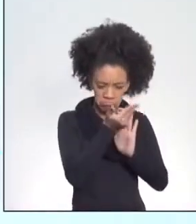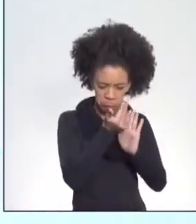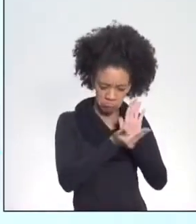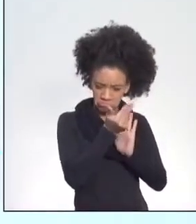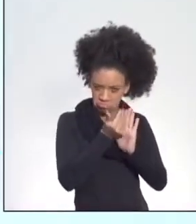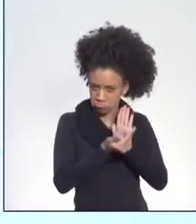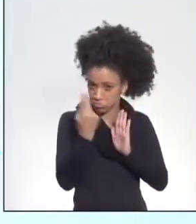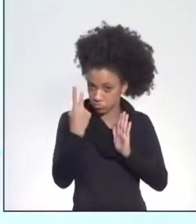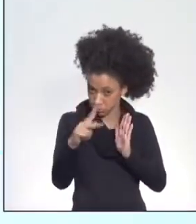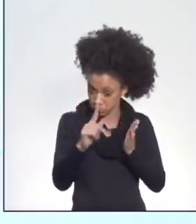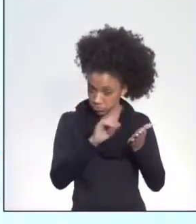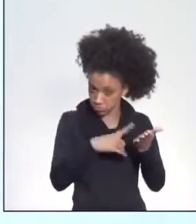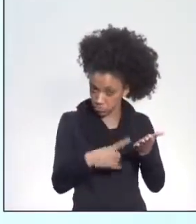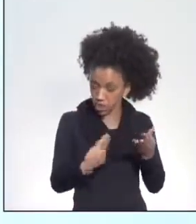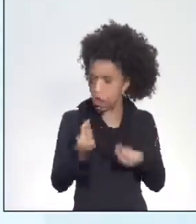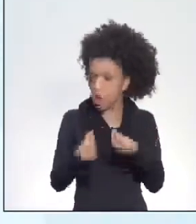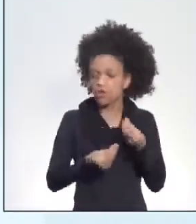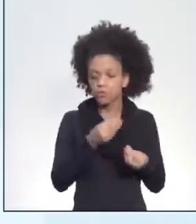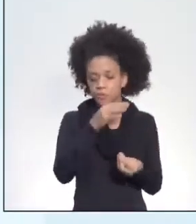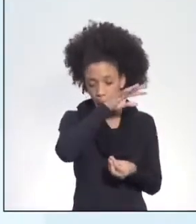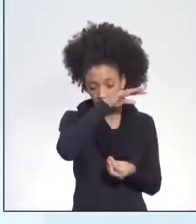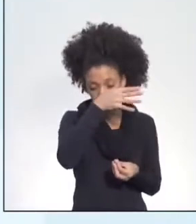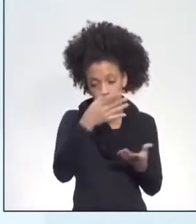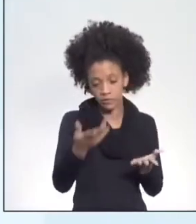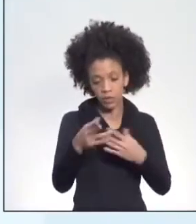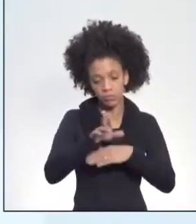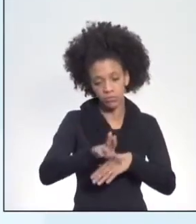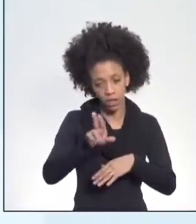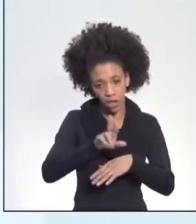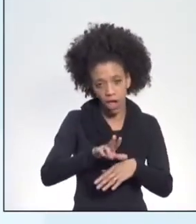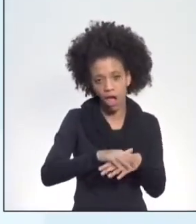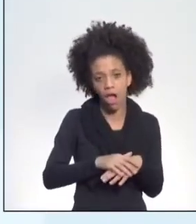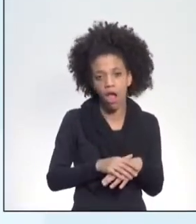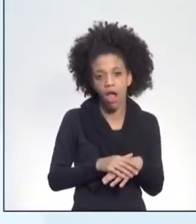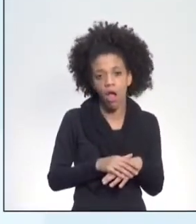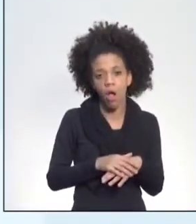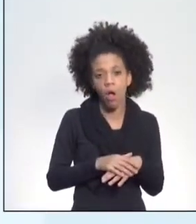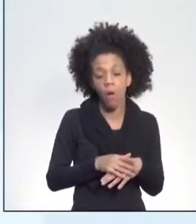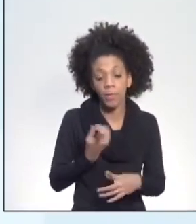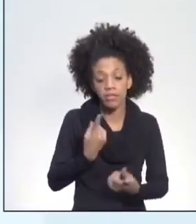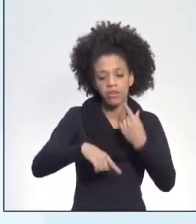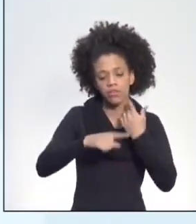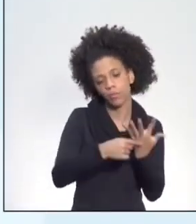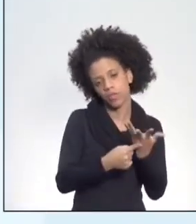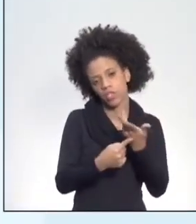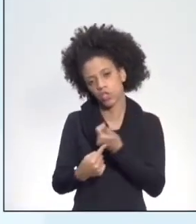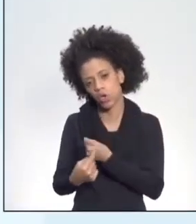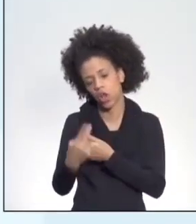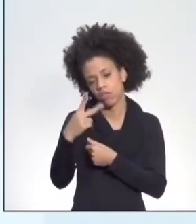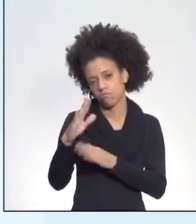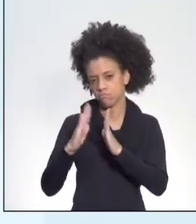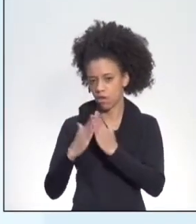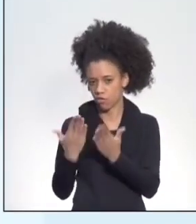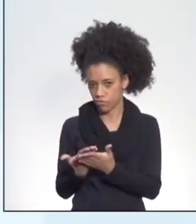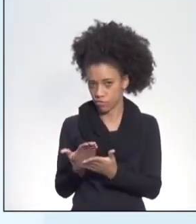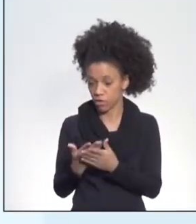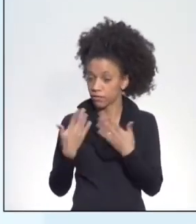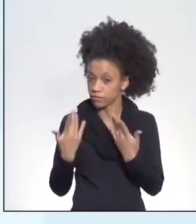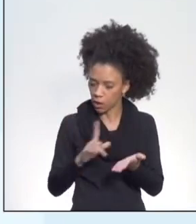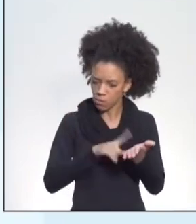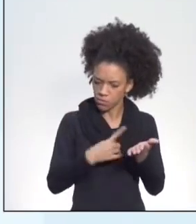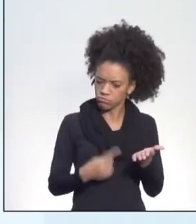de vocês, de como que vocês poderiam realizar uma intervenção artística na escola de vocês. Então, peguem o caderno de